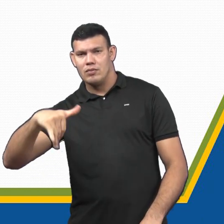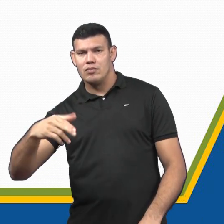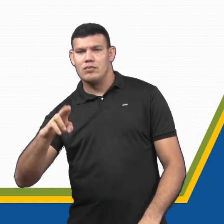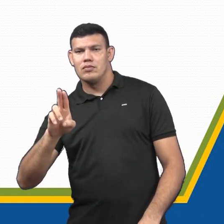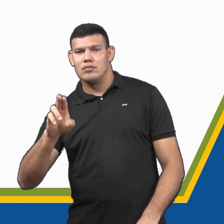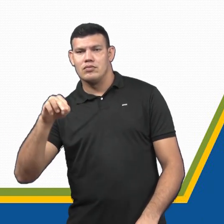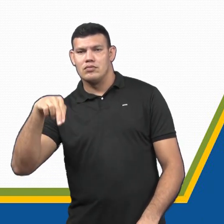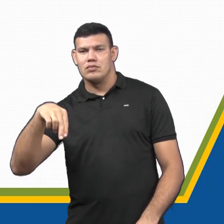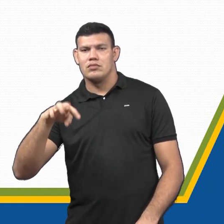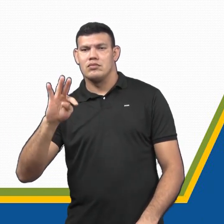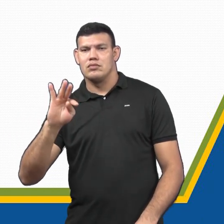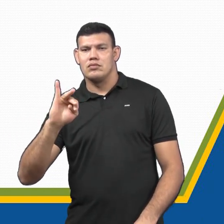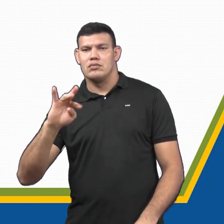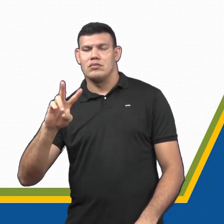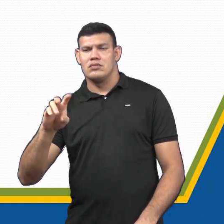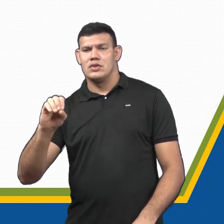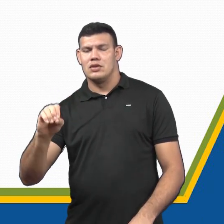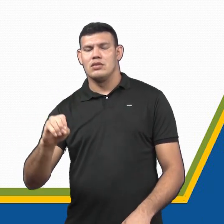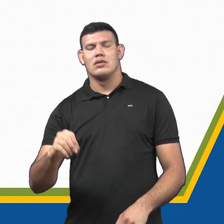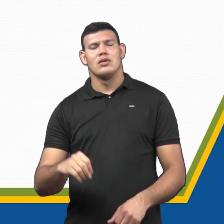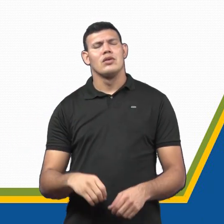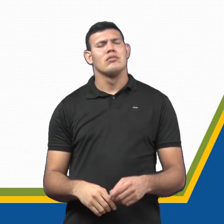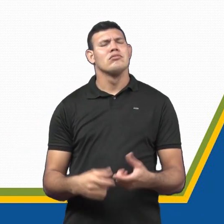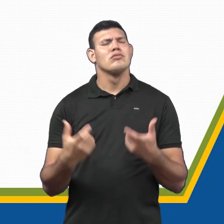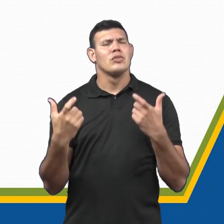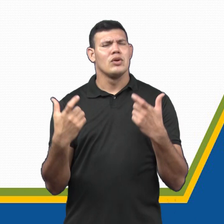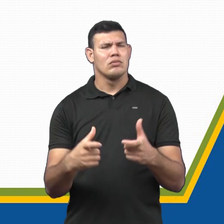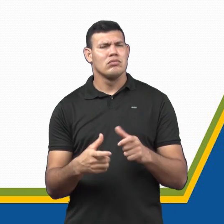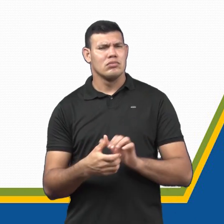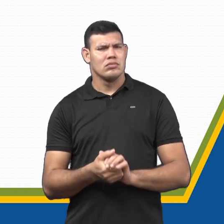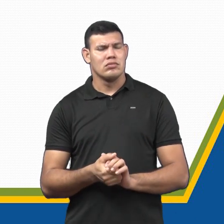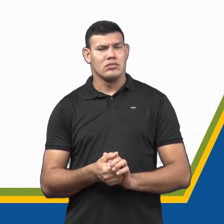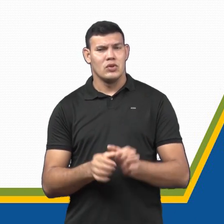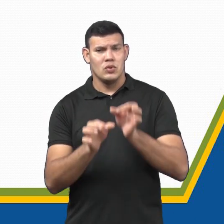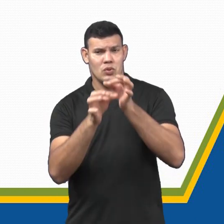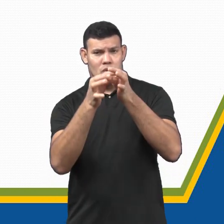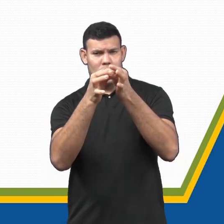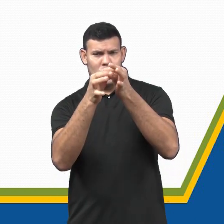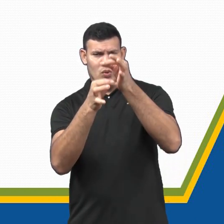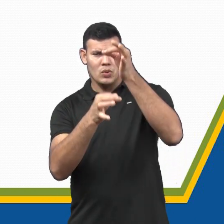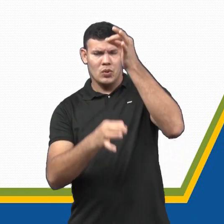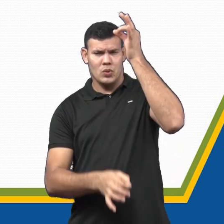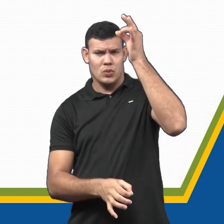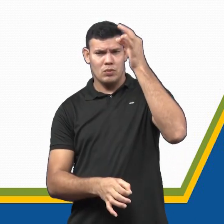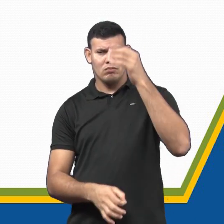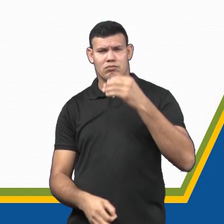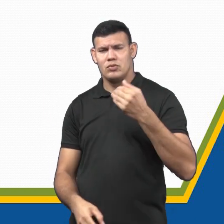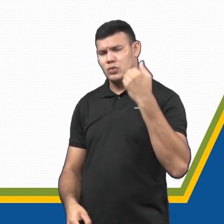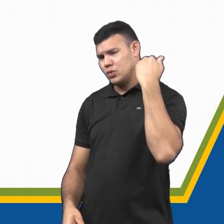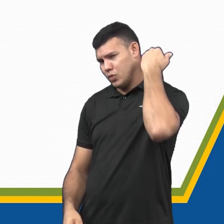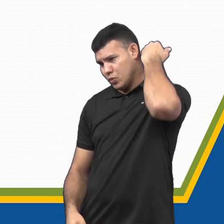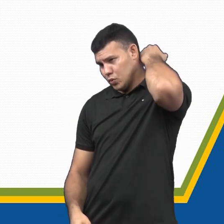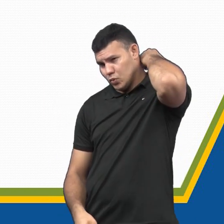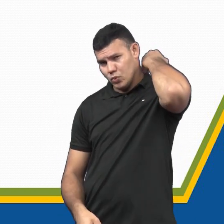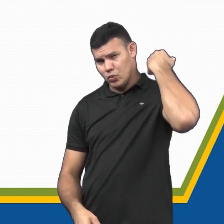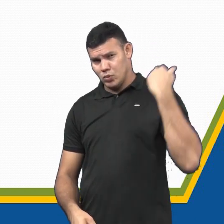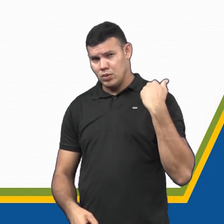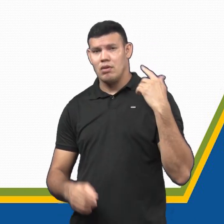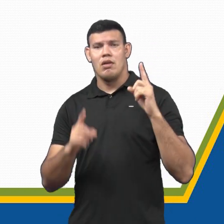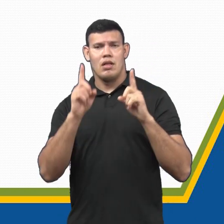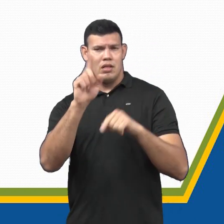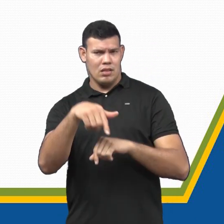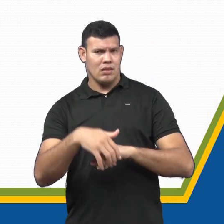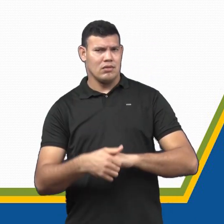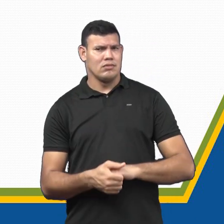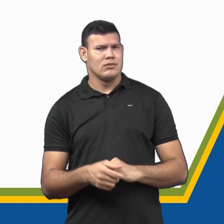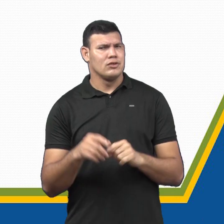o sangue, ele vai ser produzido numa região que nós chamamos de medula óssea. É importante que vocês não